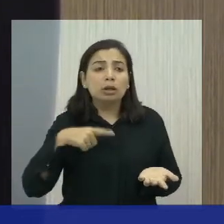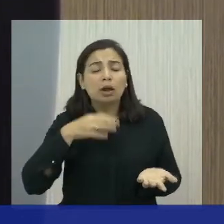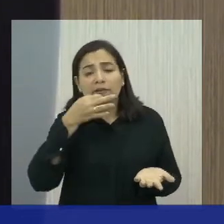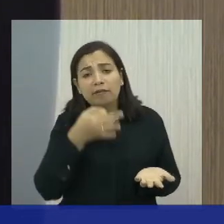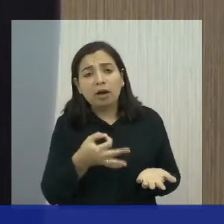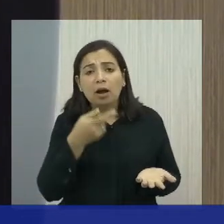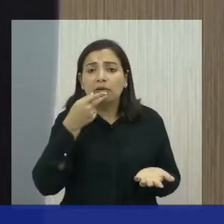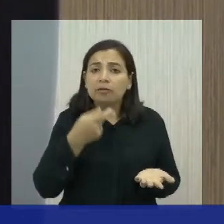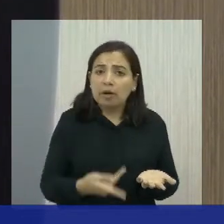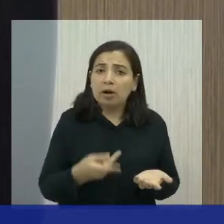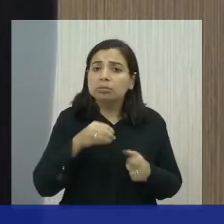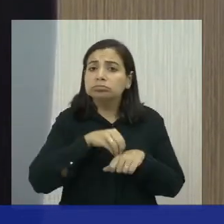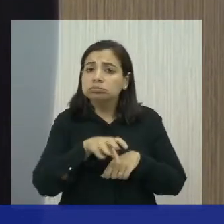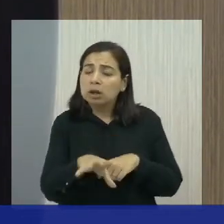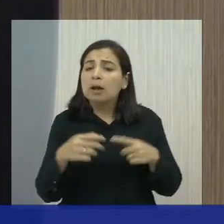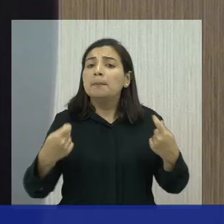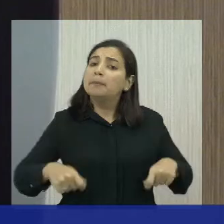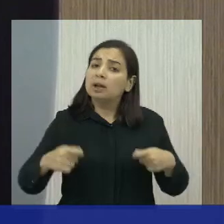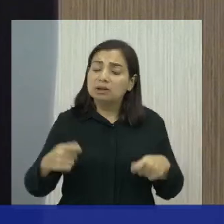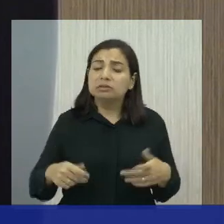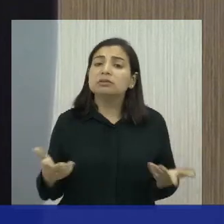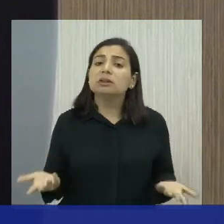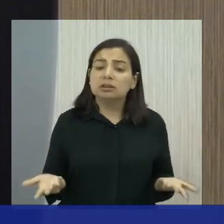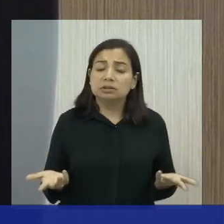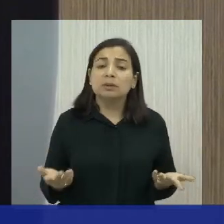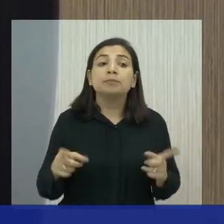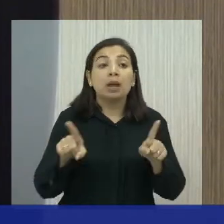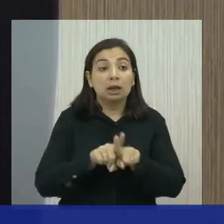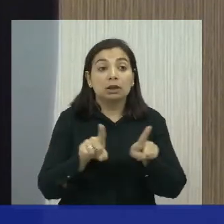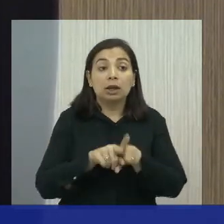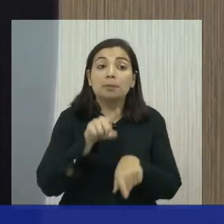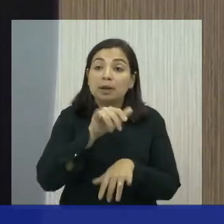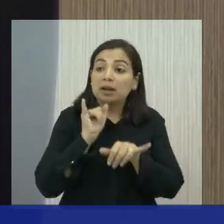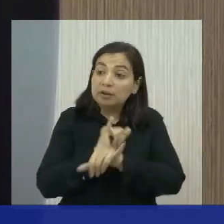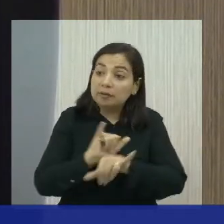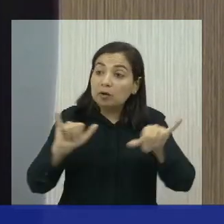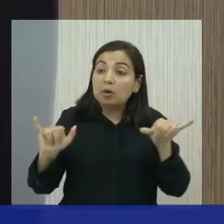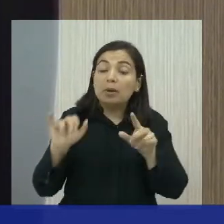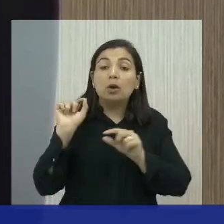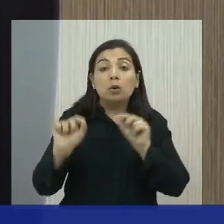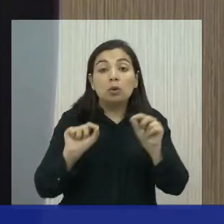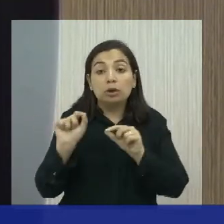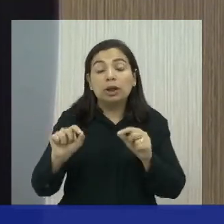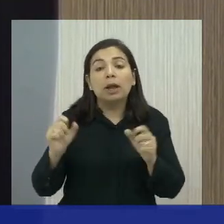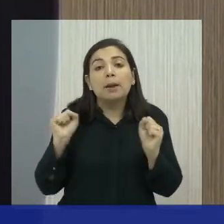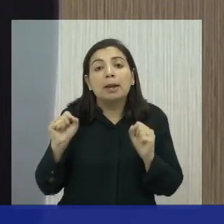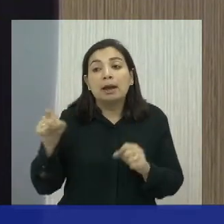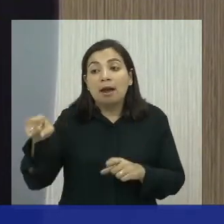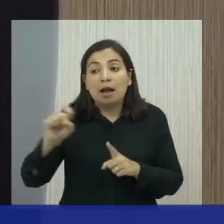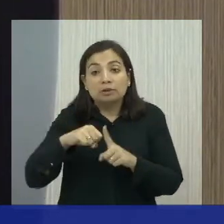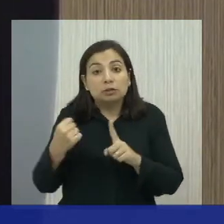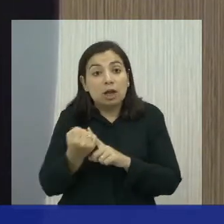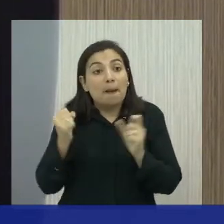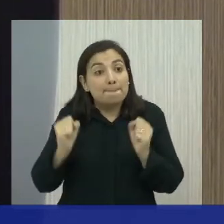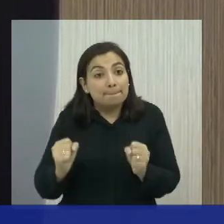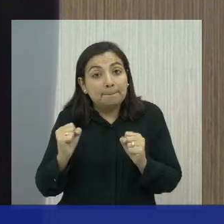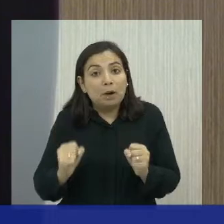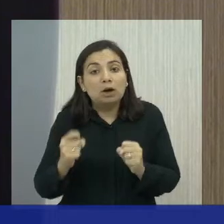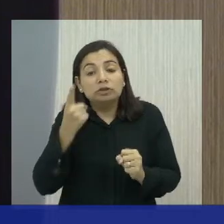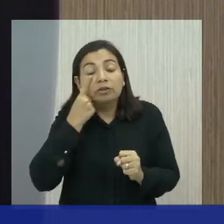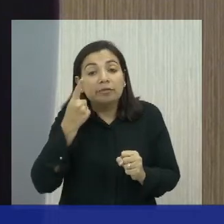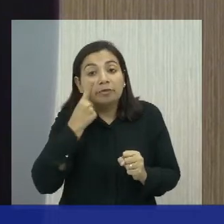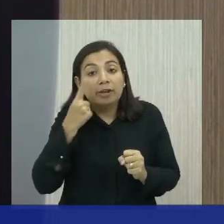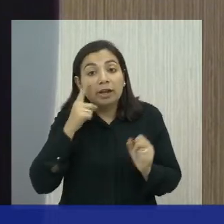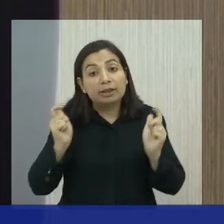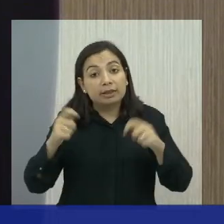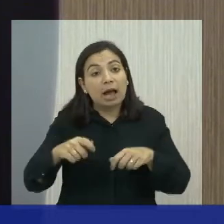informasse quais instrumentos a sociedade pode dispor para que as contribuições elas sejam realmente